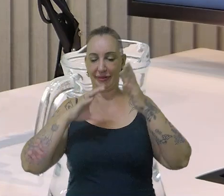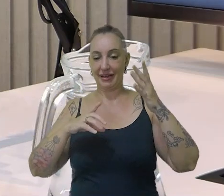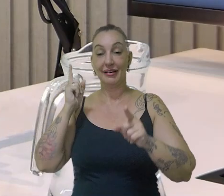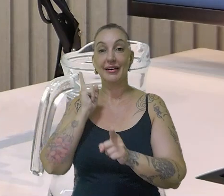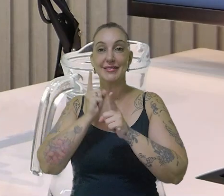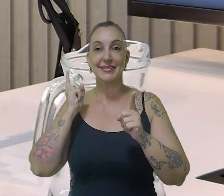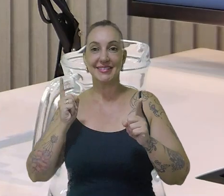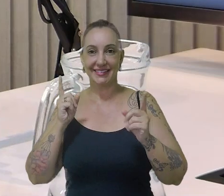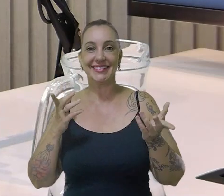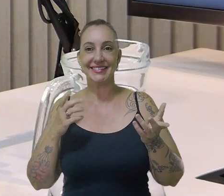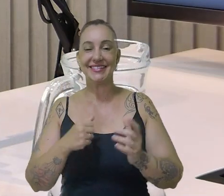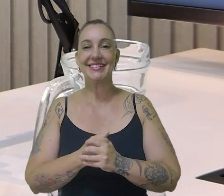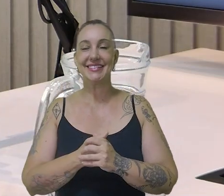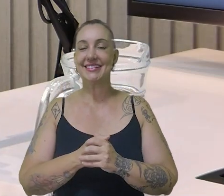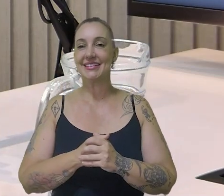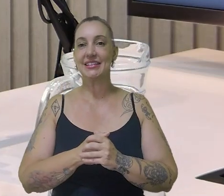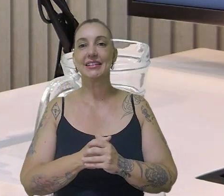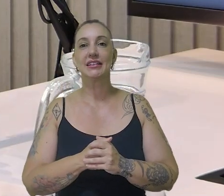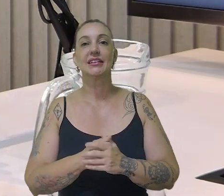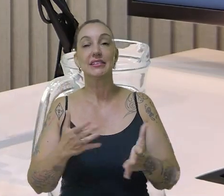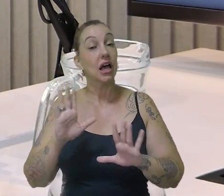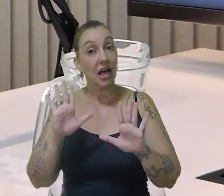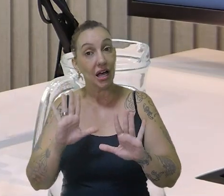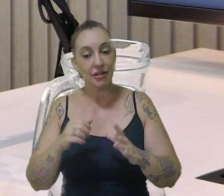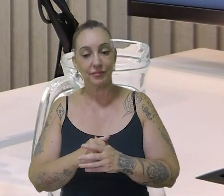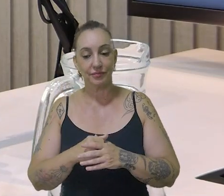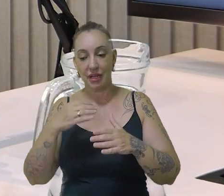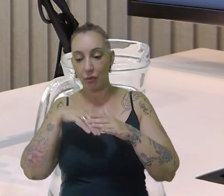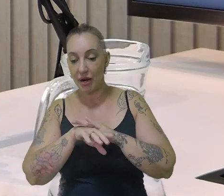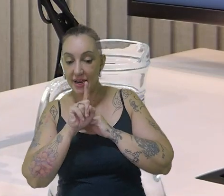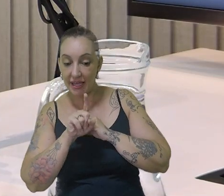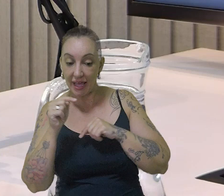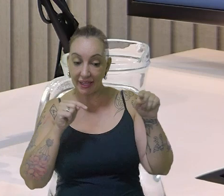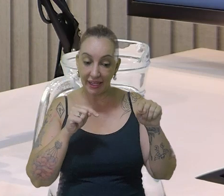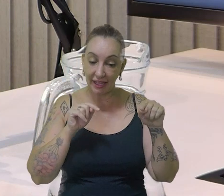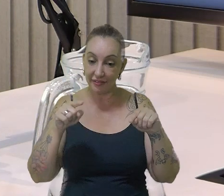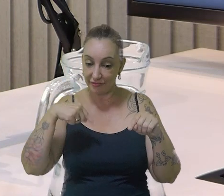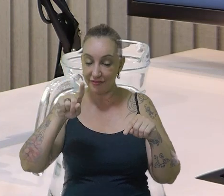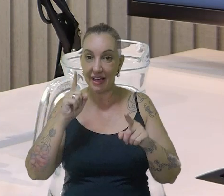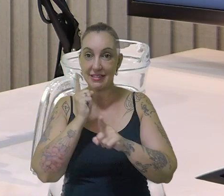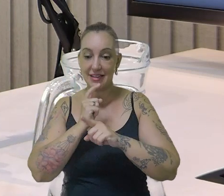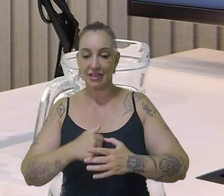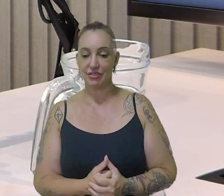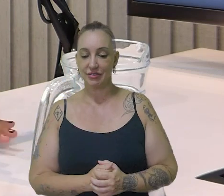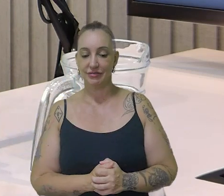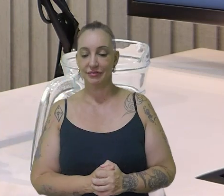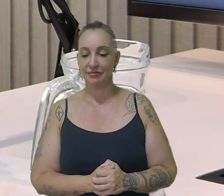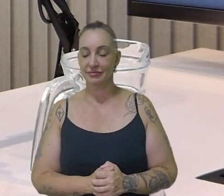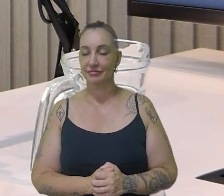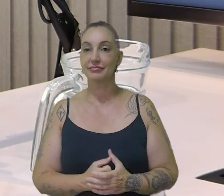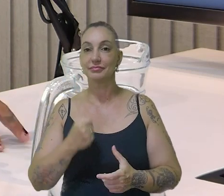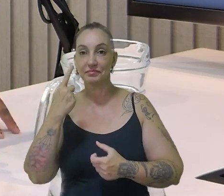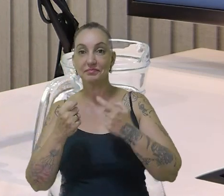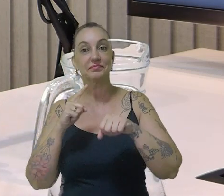aí achava uma extensão sabe tipo aí eu não guardei aqui aqui aqui aqui vai lá que você acha E aí